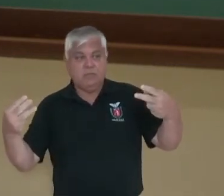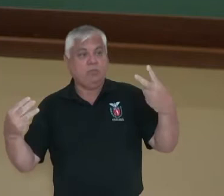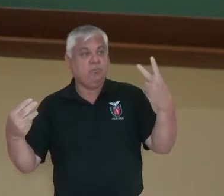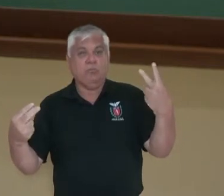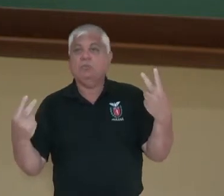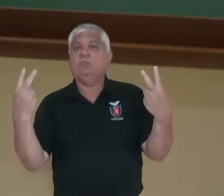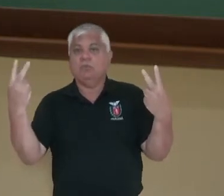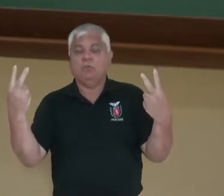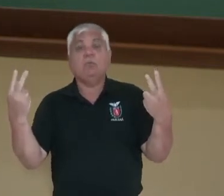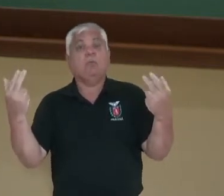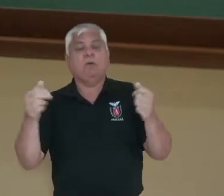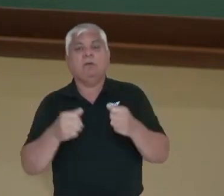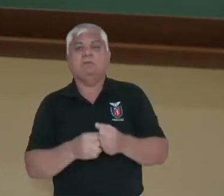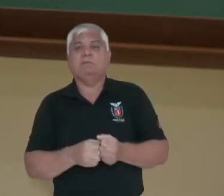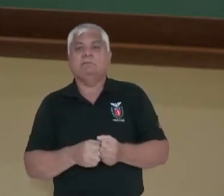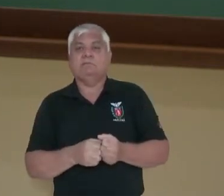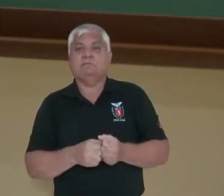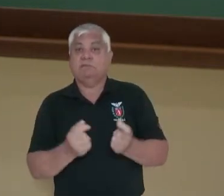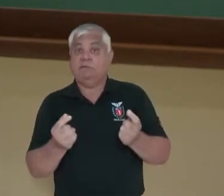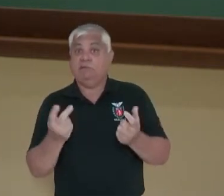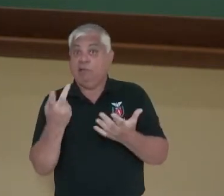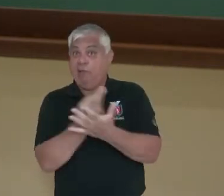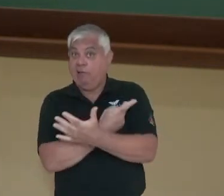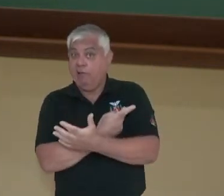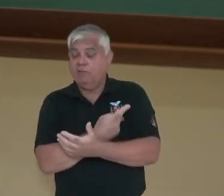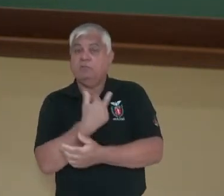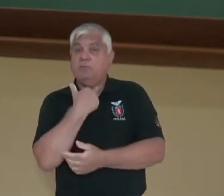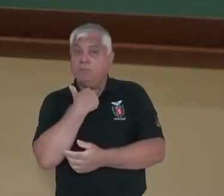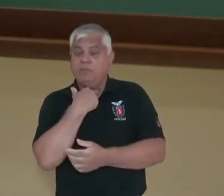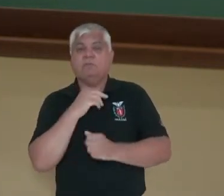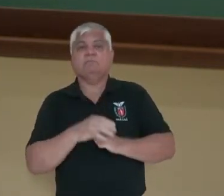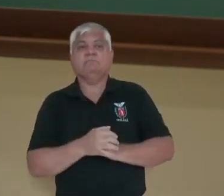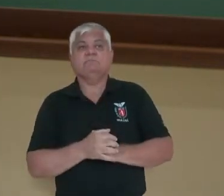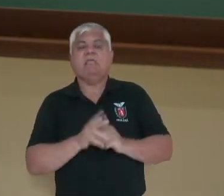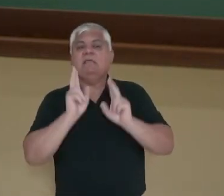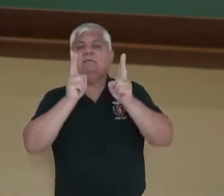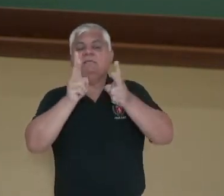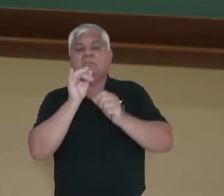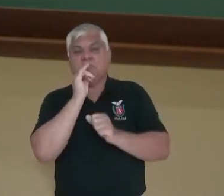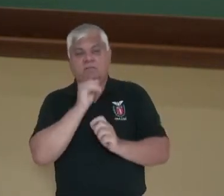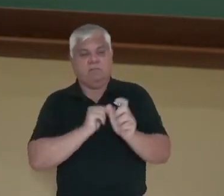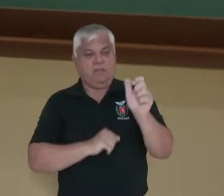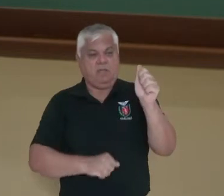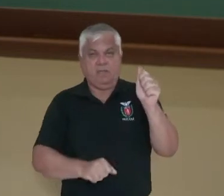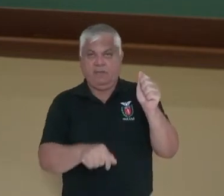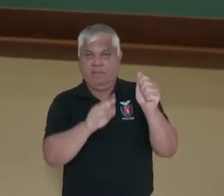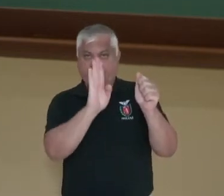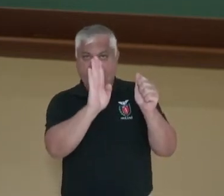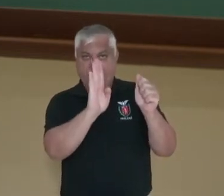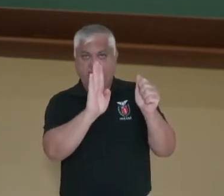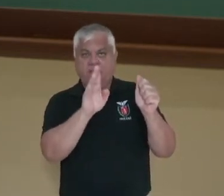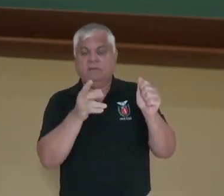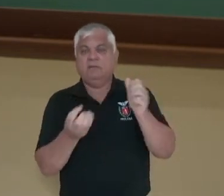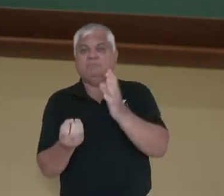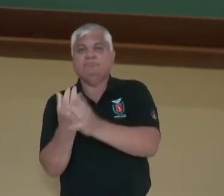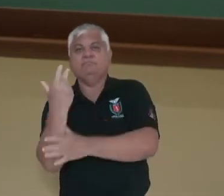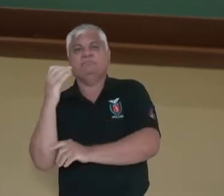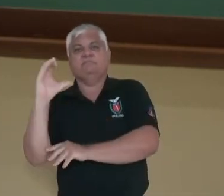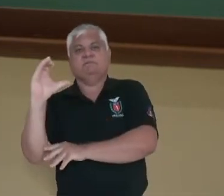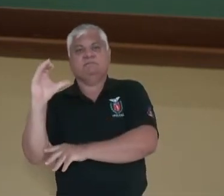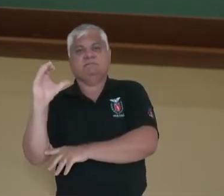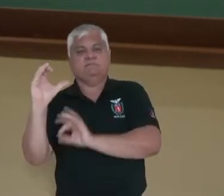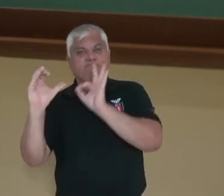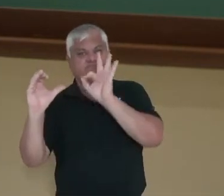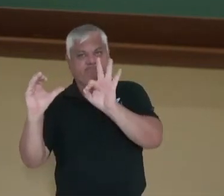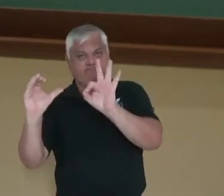Caso contrário, não dá para somar. Aí, pessoal, sempre que eu somo duas matrizes, eu obtenho uma matriz resultante.